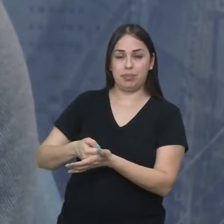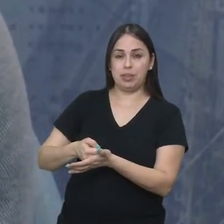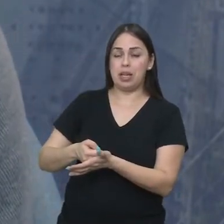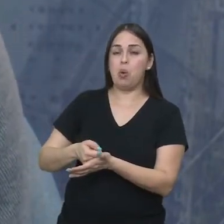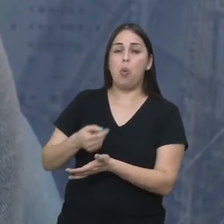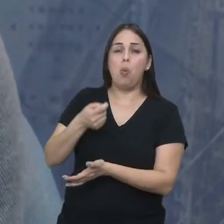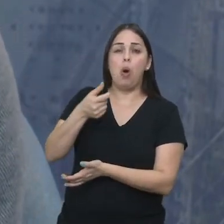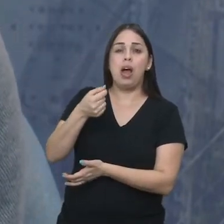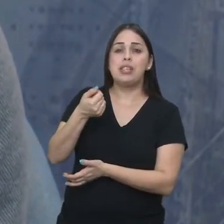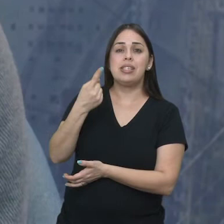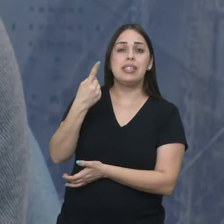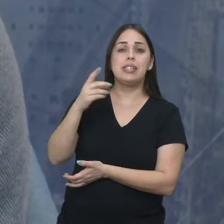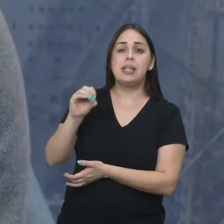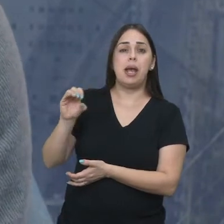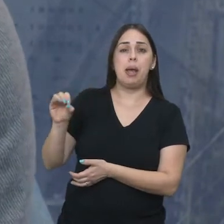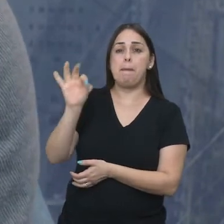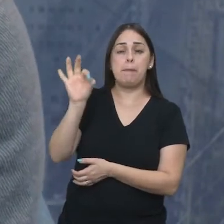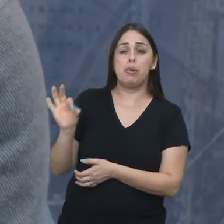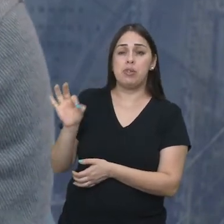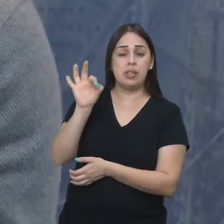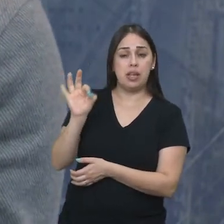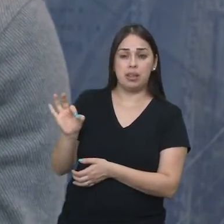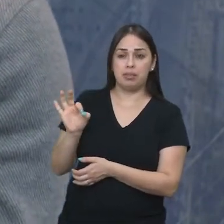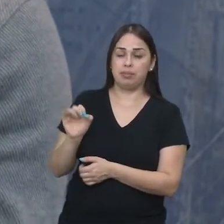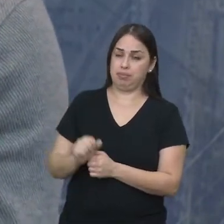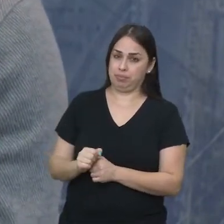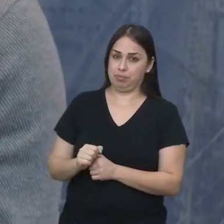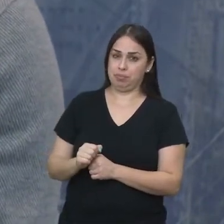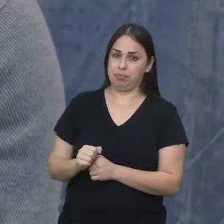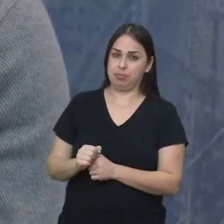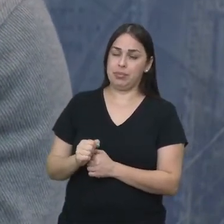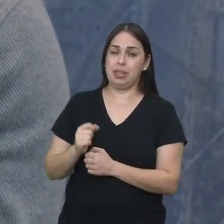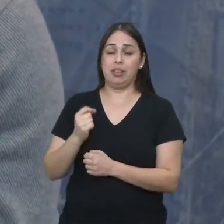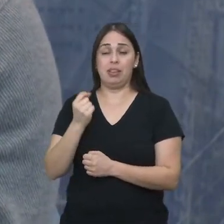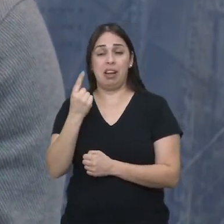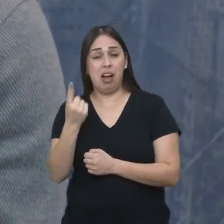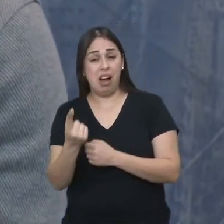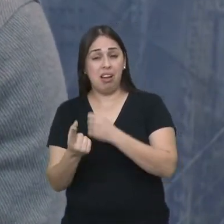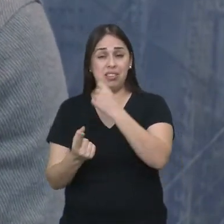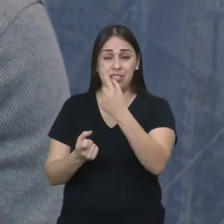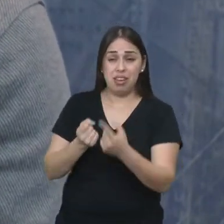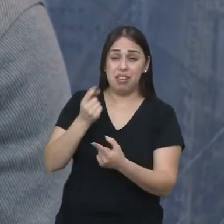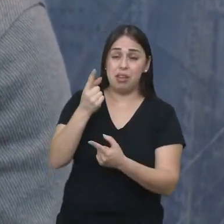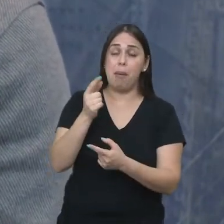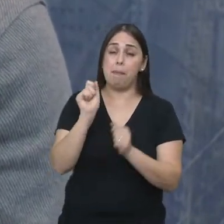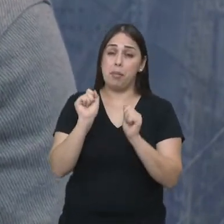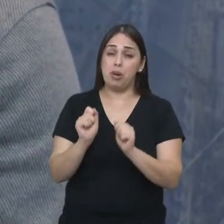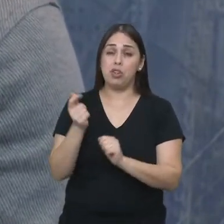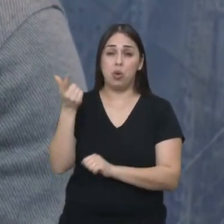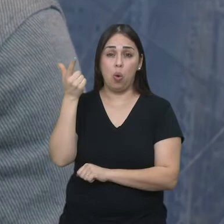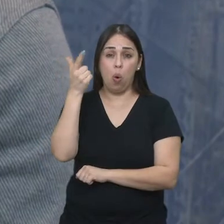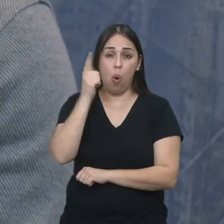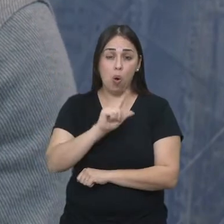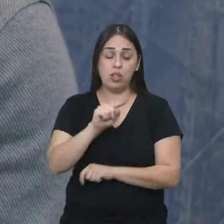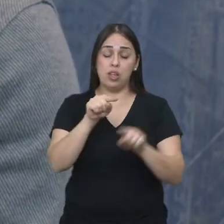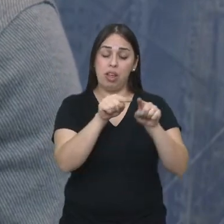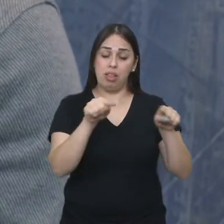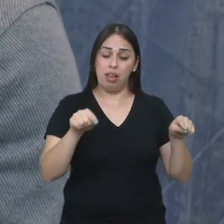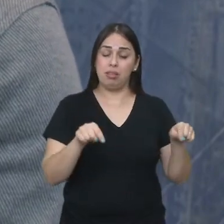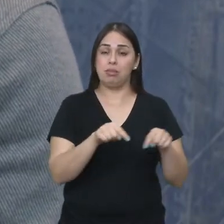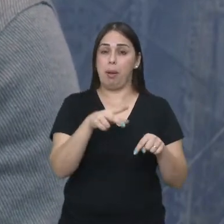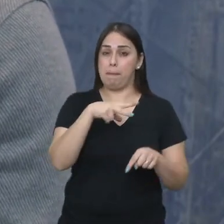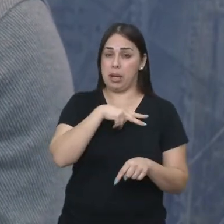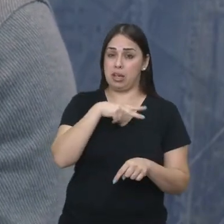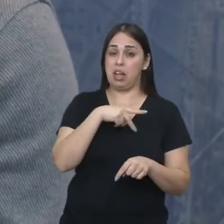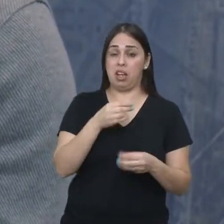virtualmente 100% das necessidades vacinais. E algumas questões extras podem ser conseguidas também nas clínicas privadas,